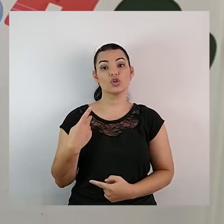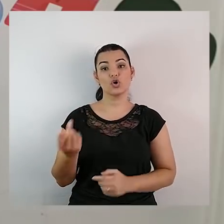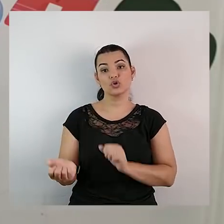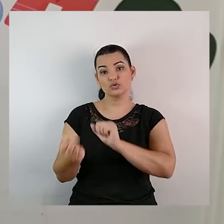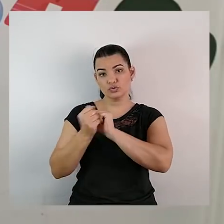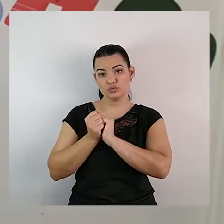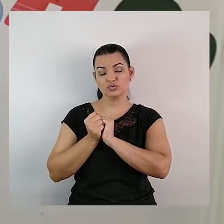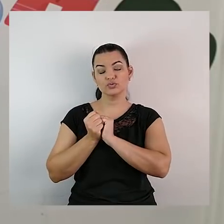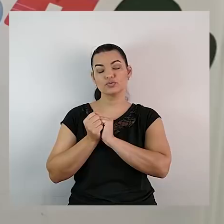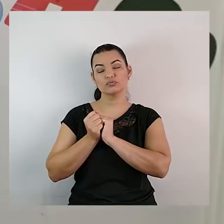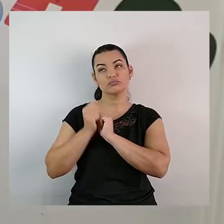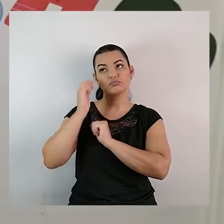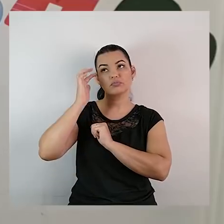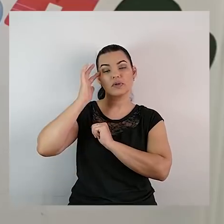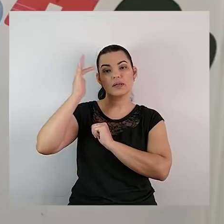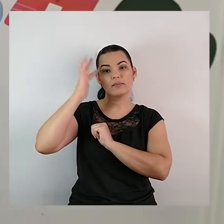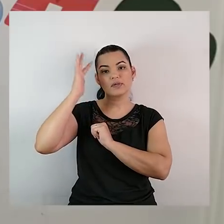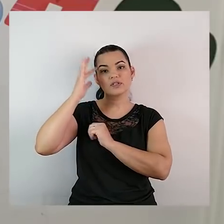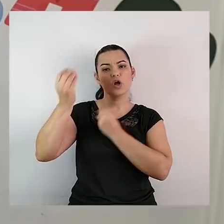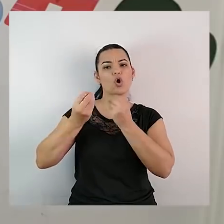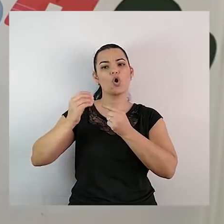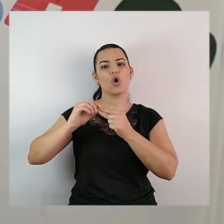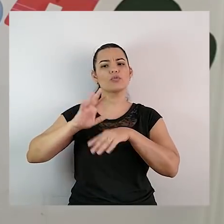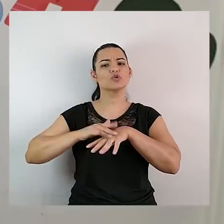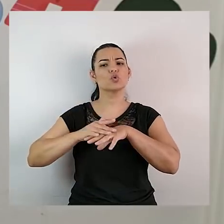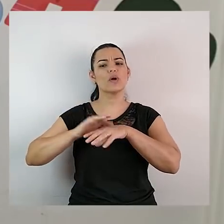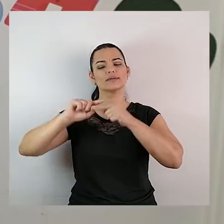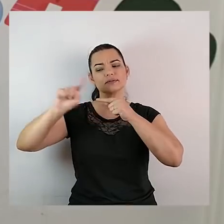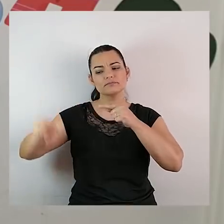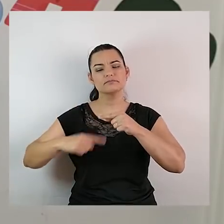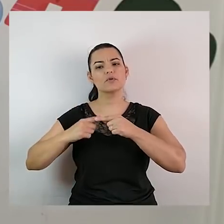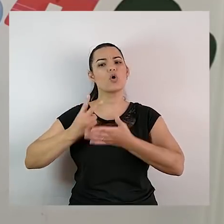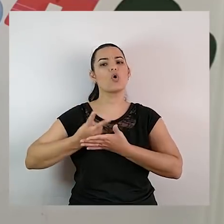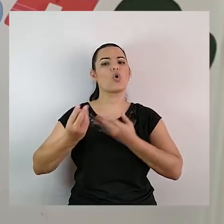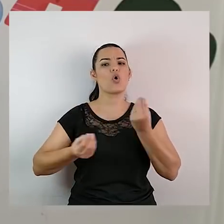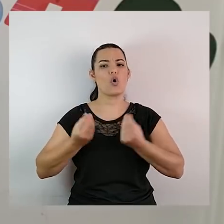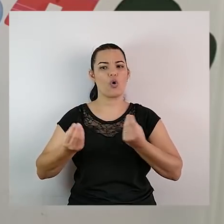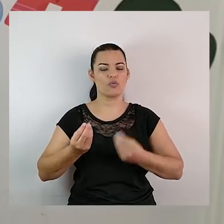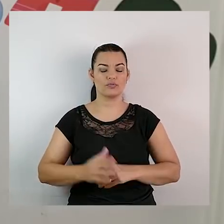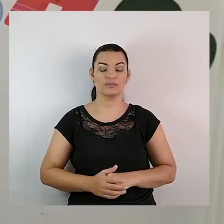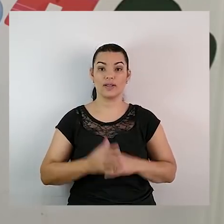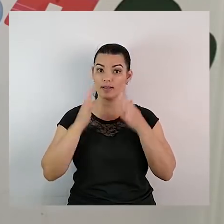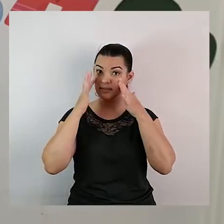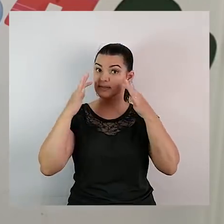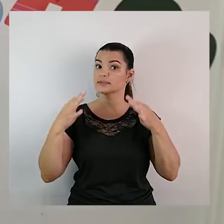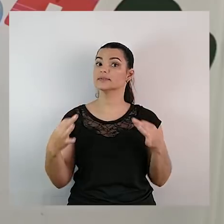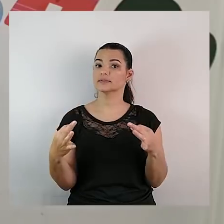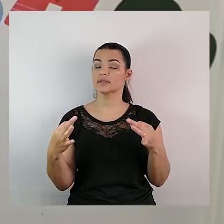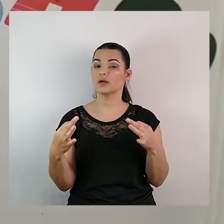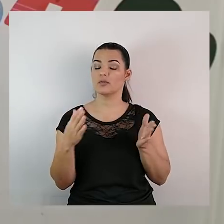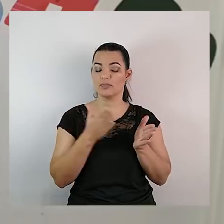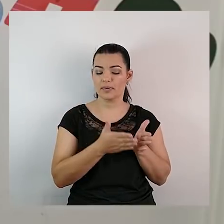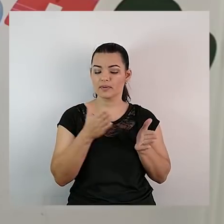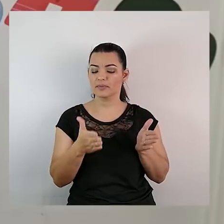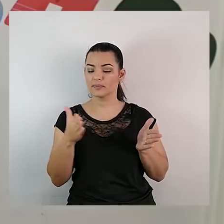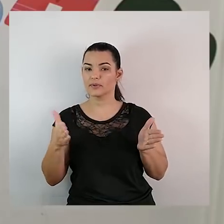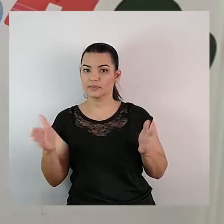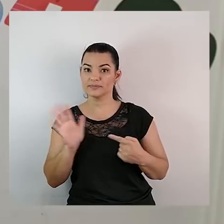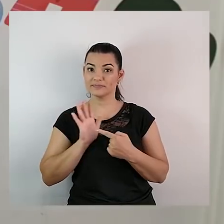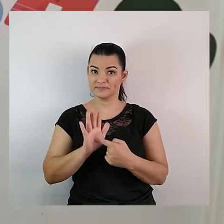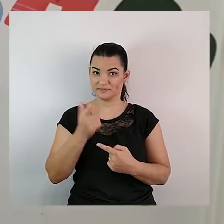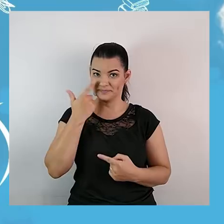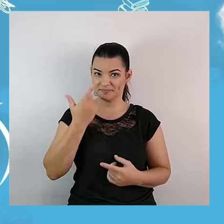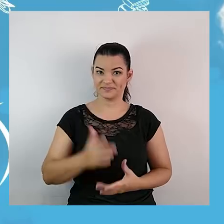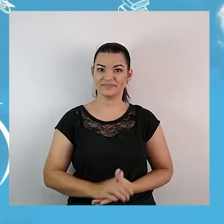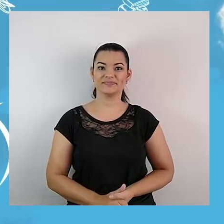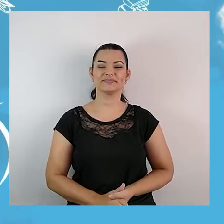o ciclo de uma doença. Vamos lá? Então presta bastante atenção em cada etapa que eu vou te